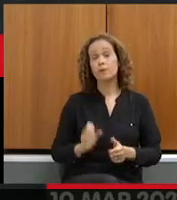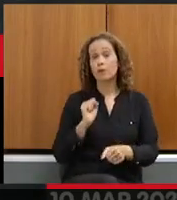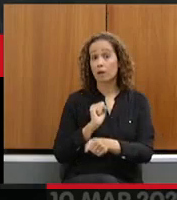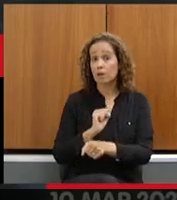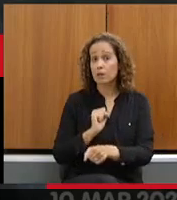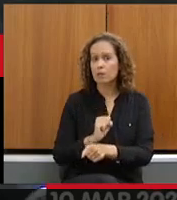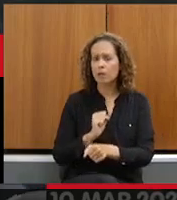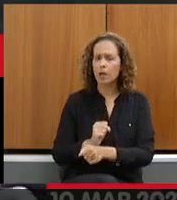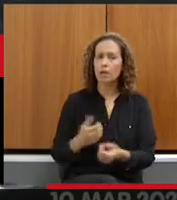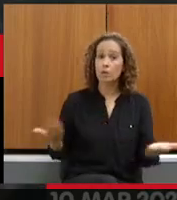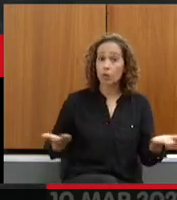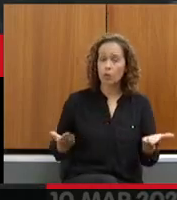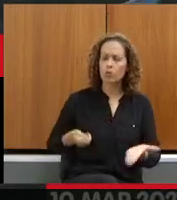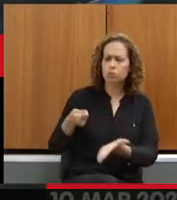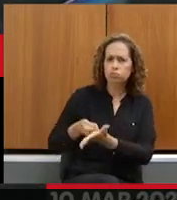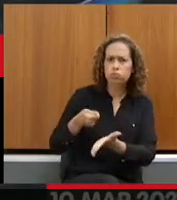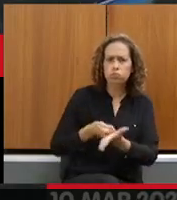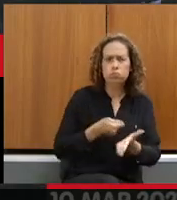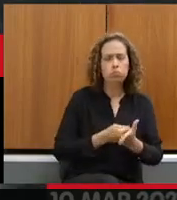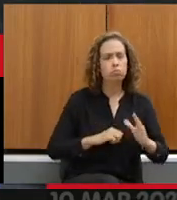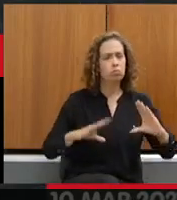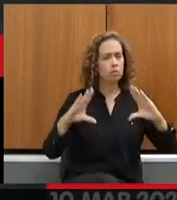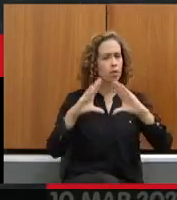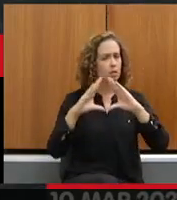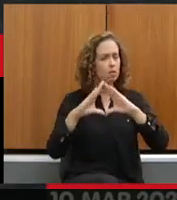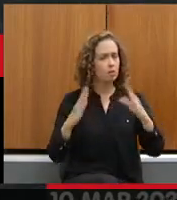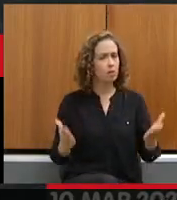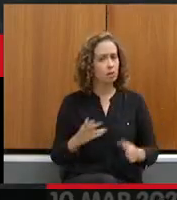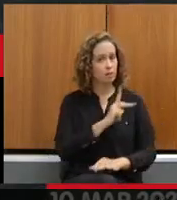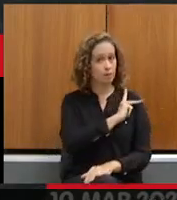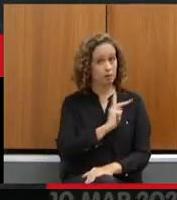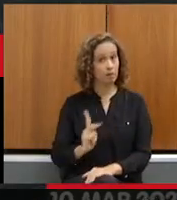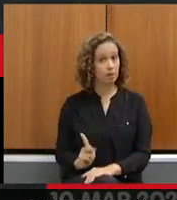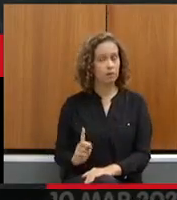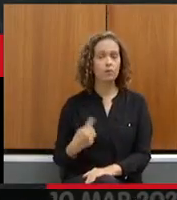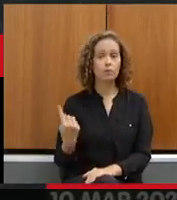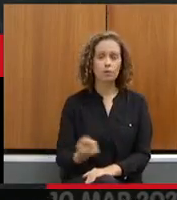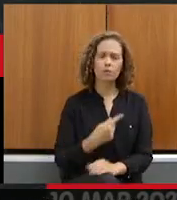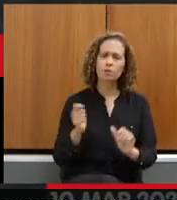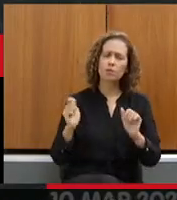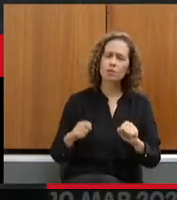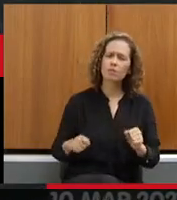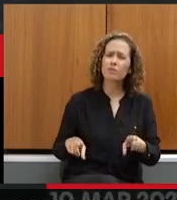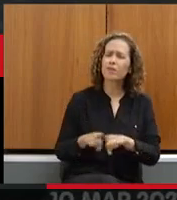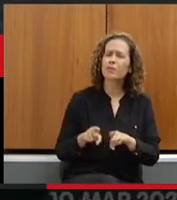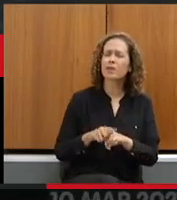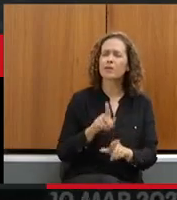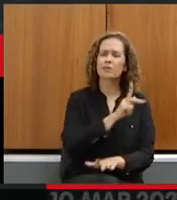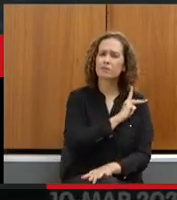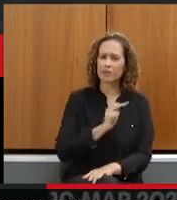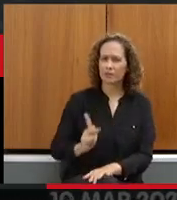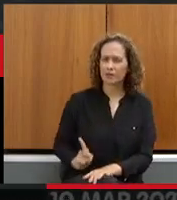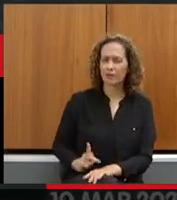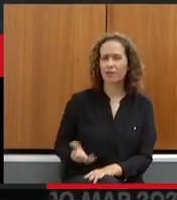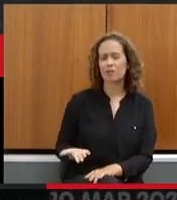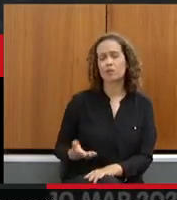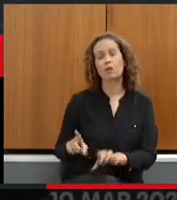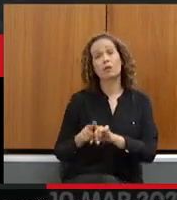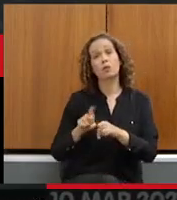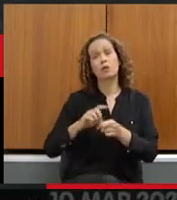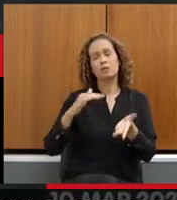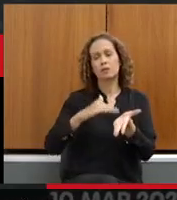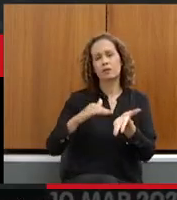dessas cobranças estão sendo feitas aqui pela Assembleia Presidente nós possamos até porque presidente o preço secretário